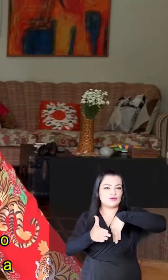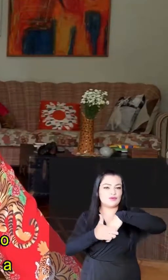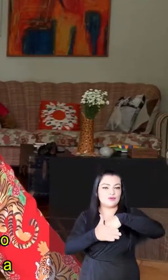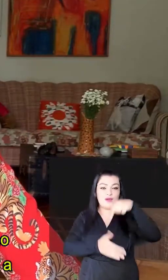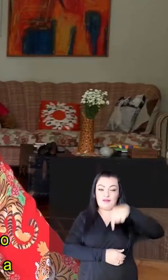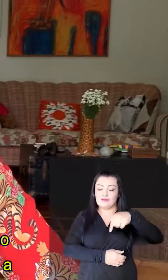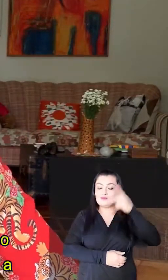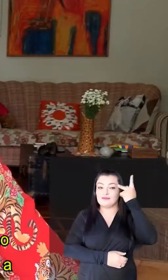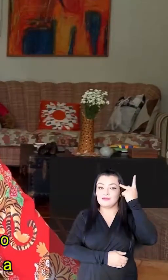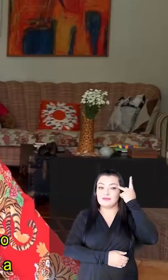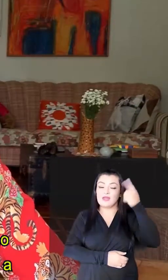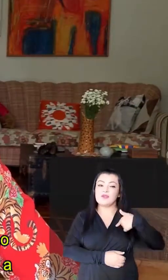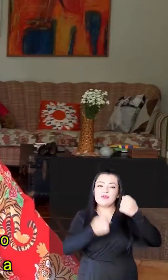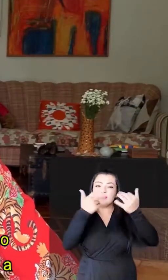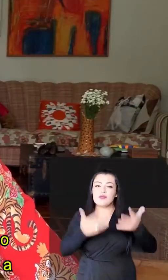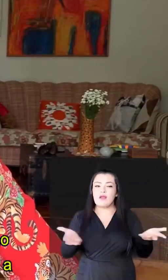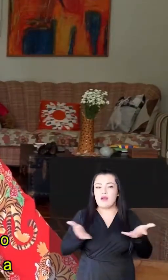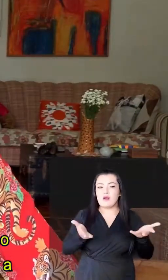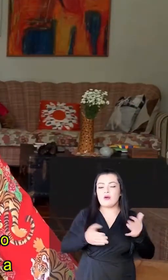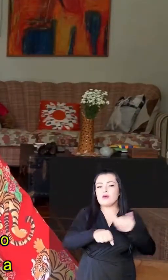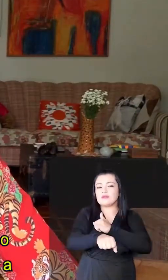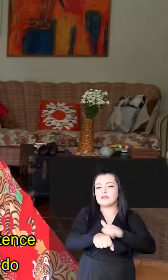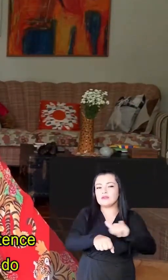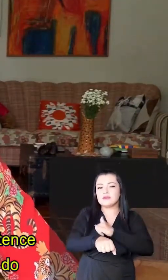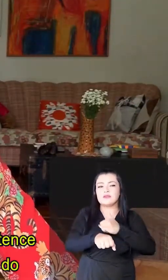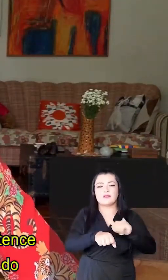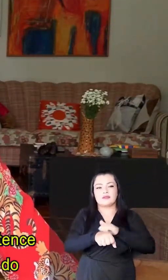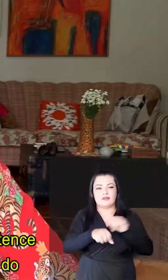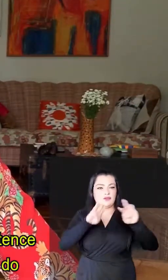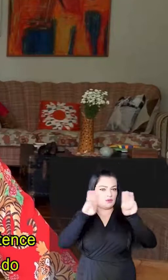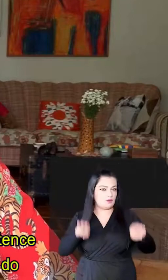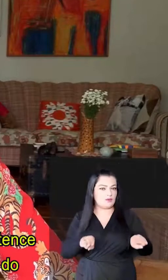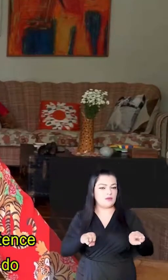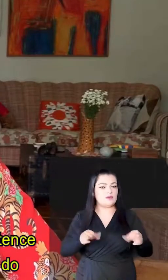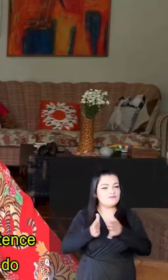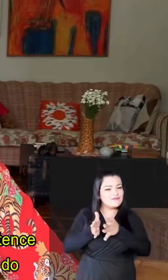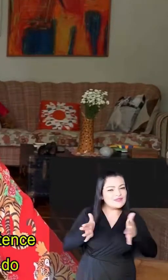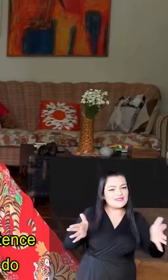para vocês as iniciativas do museu durante a pandemia de coronavírus.